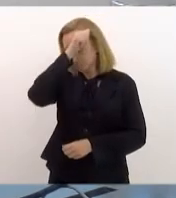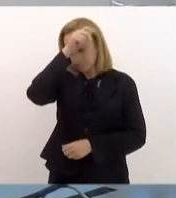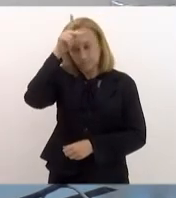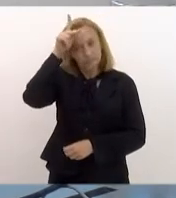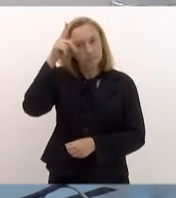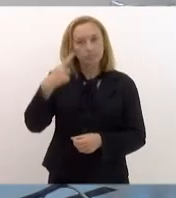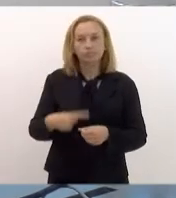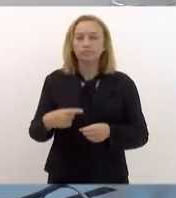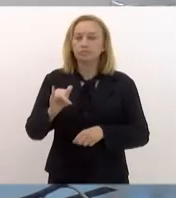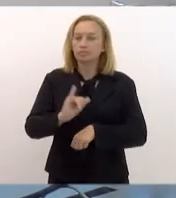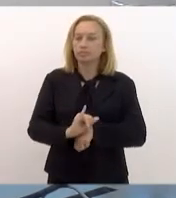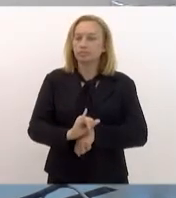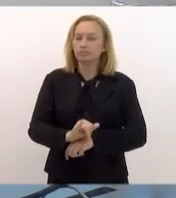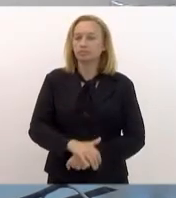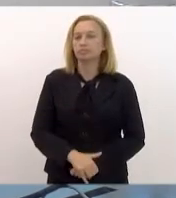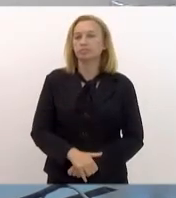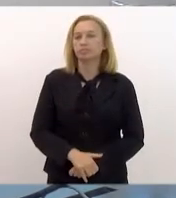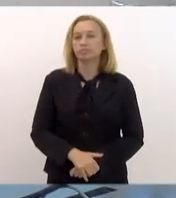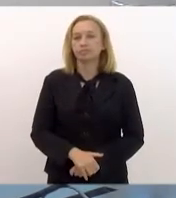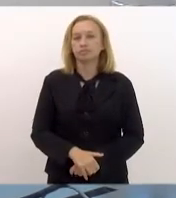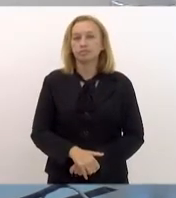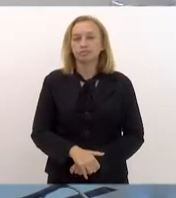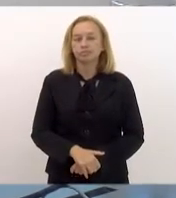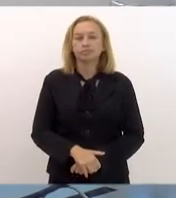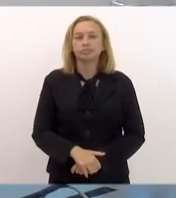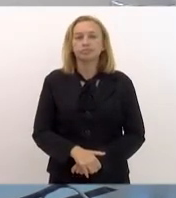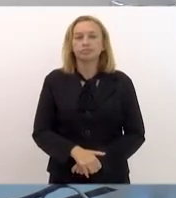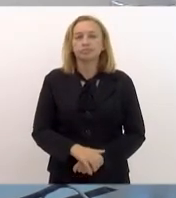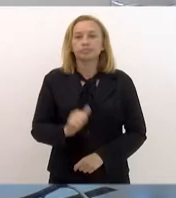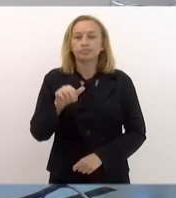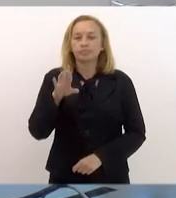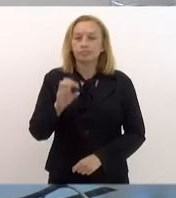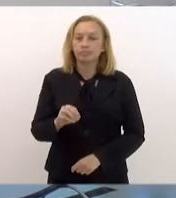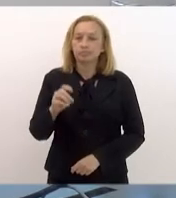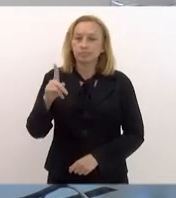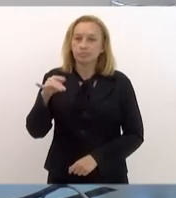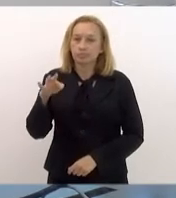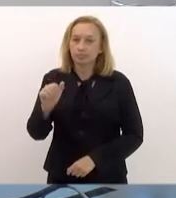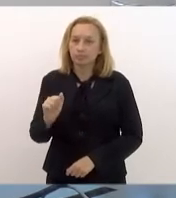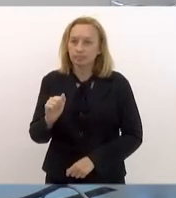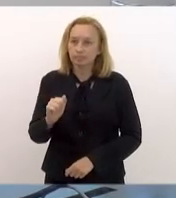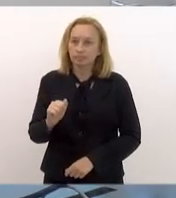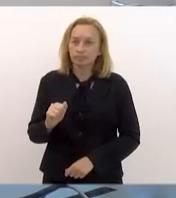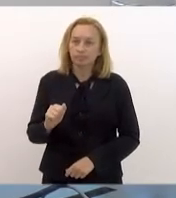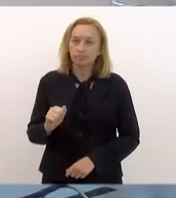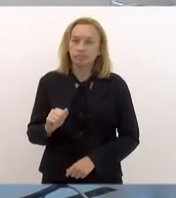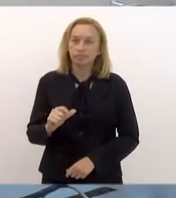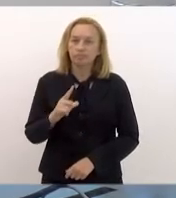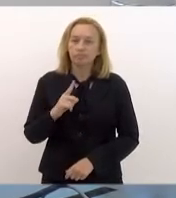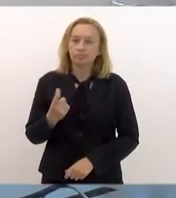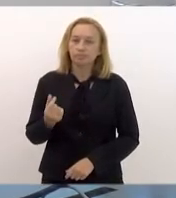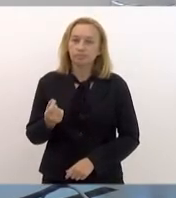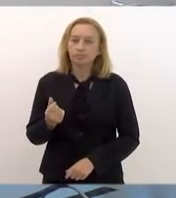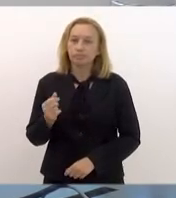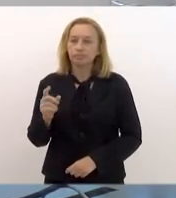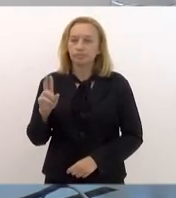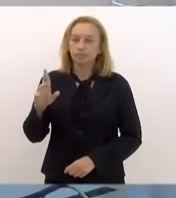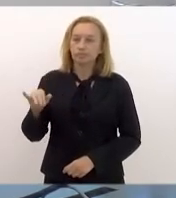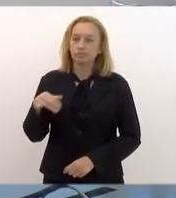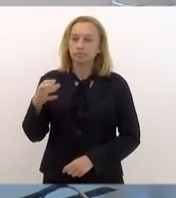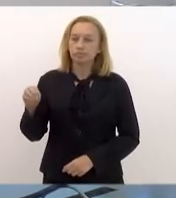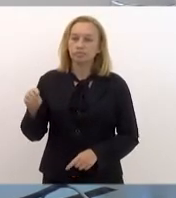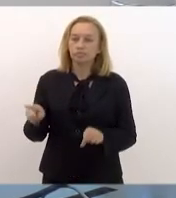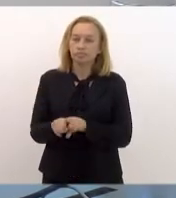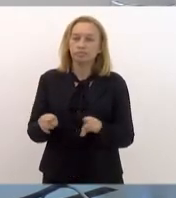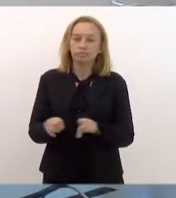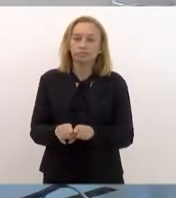capital. O Arco Metropolitano tem dinheiro da União e tem dinheiro do Estado. Para